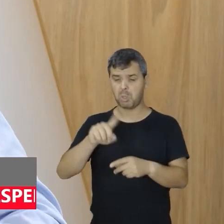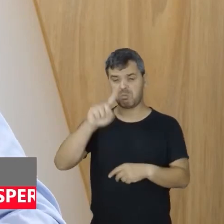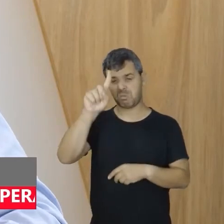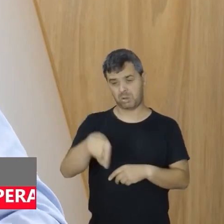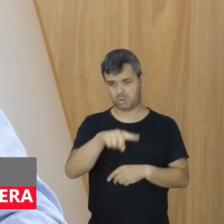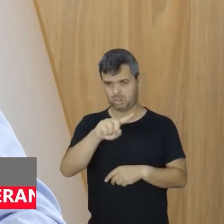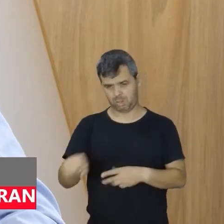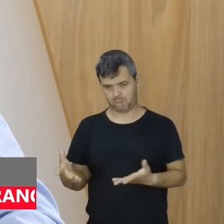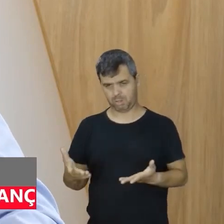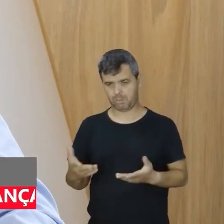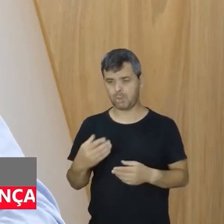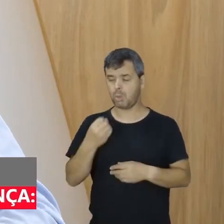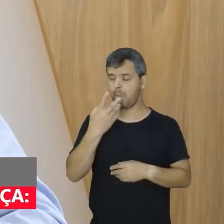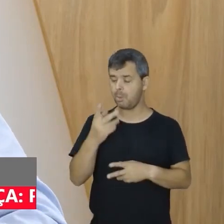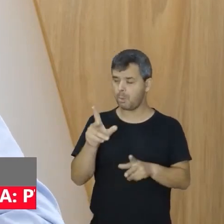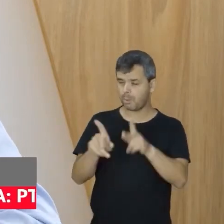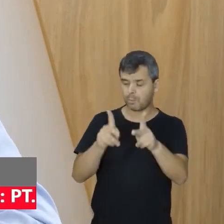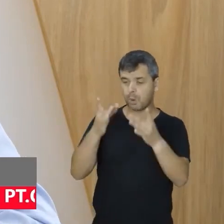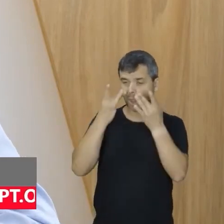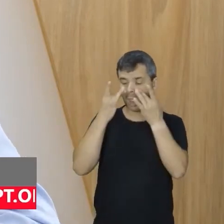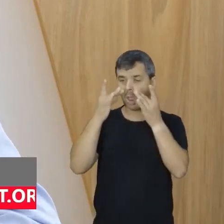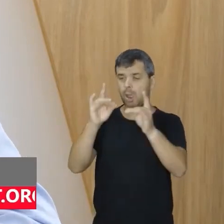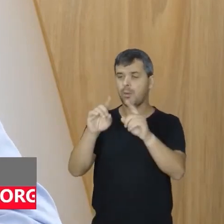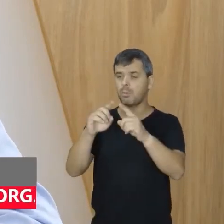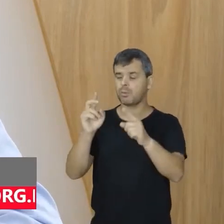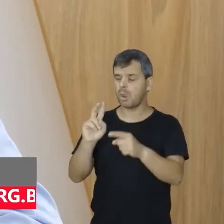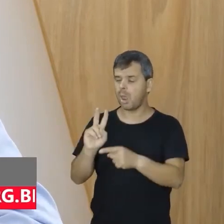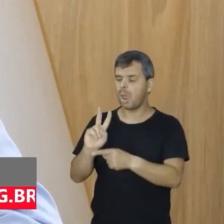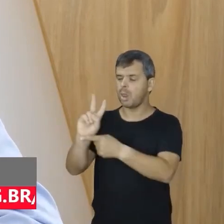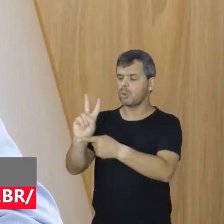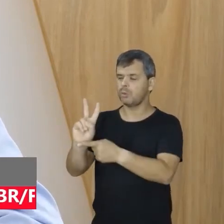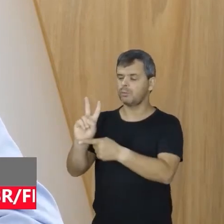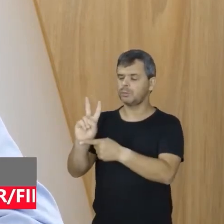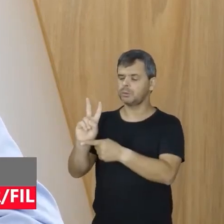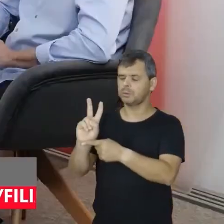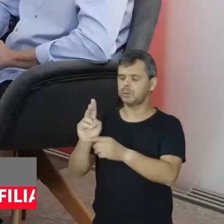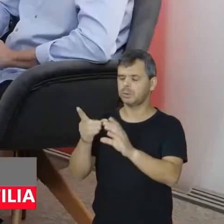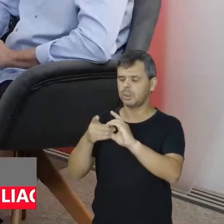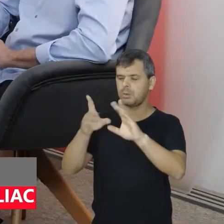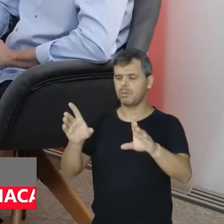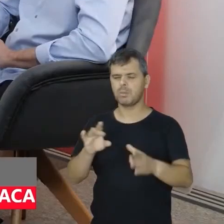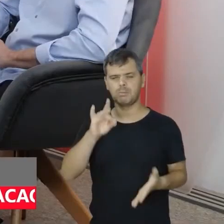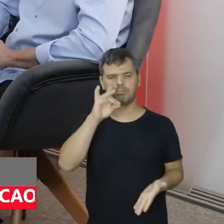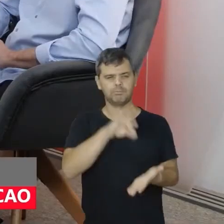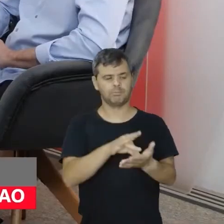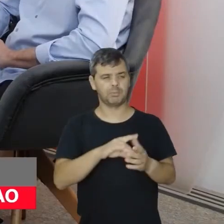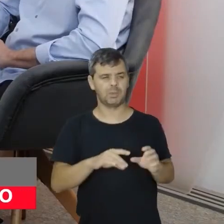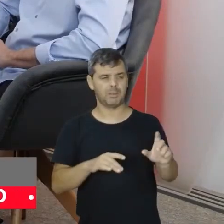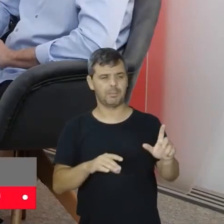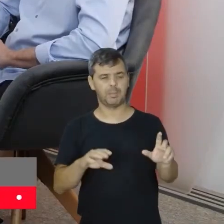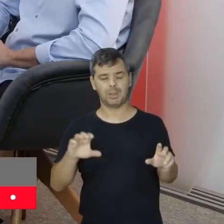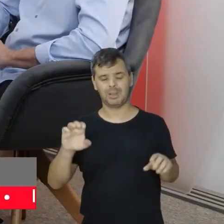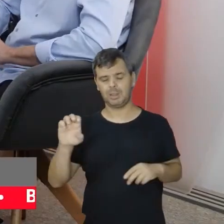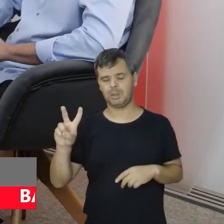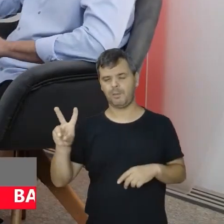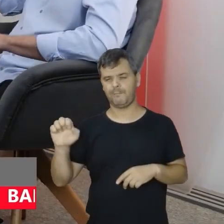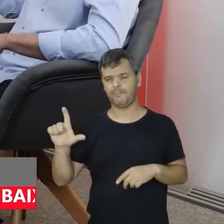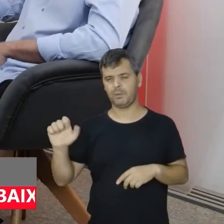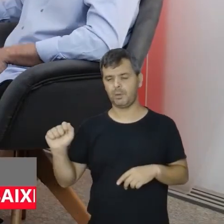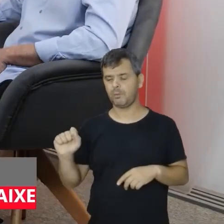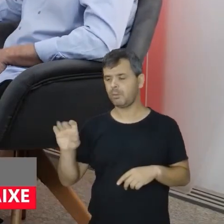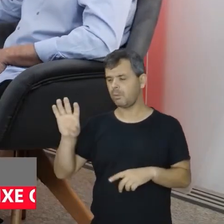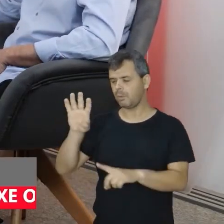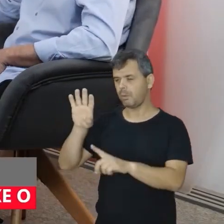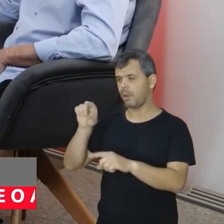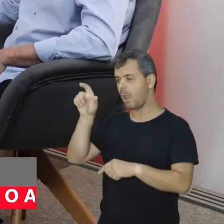mais. Então é bom que a população fique atenta também à defesa da democracia. Com certeza que o José Walter Damasceno diz: Vossa Excelência